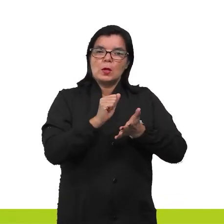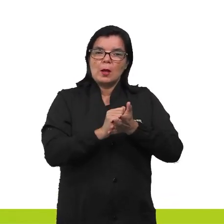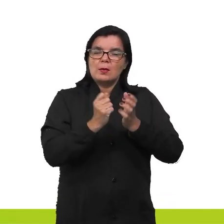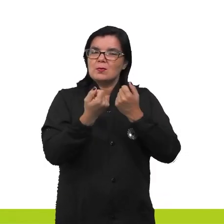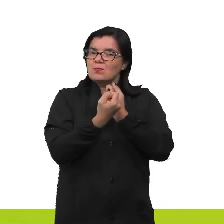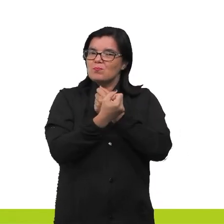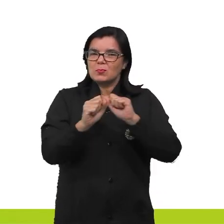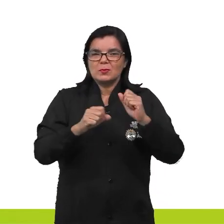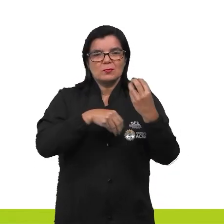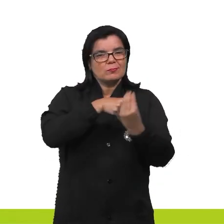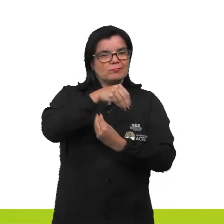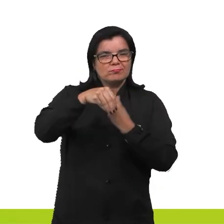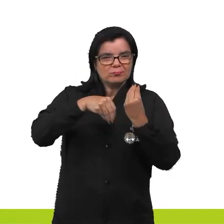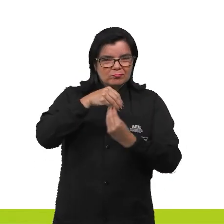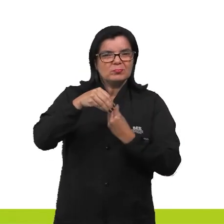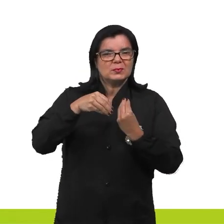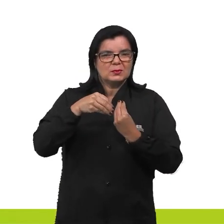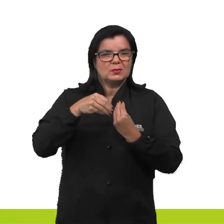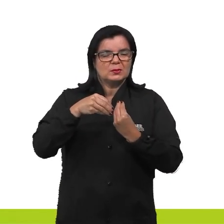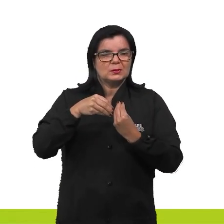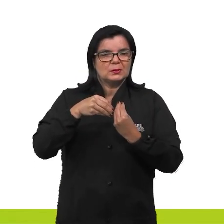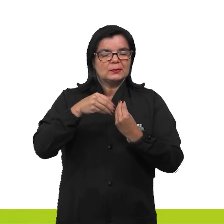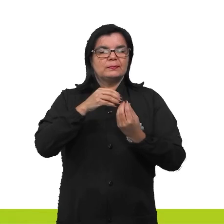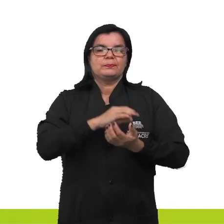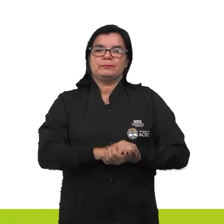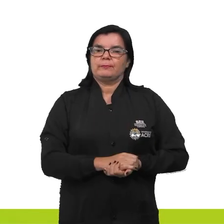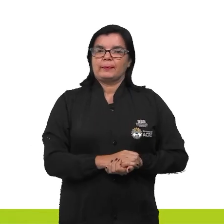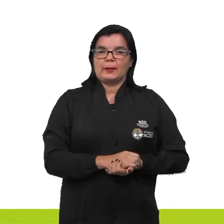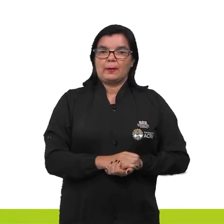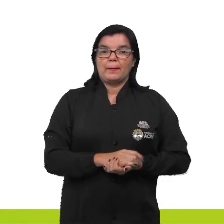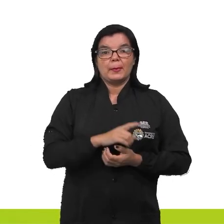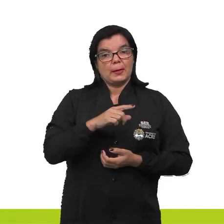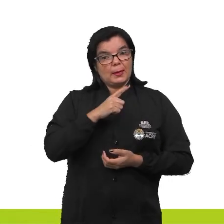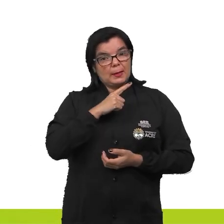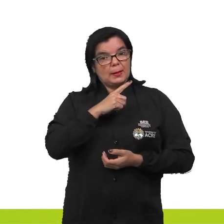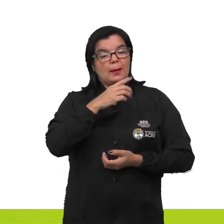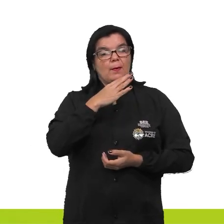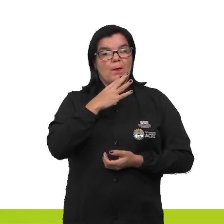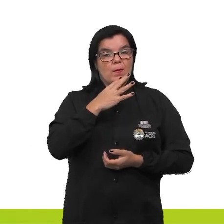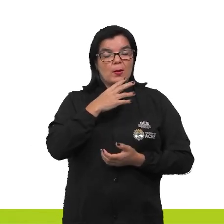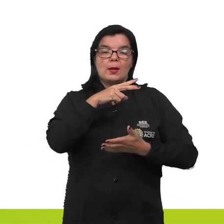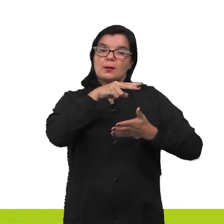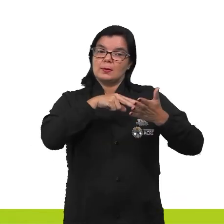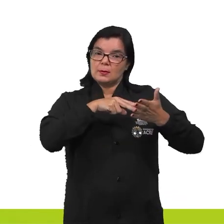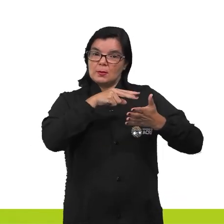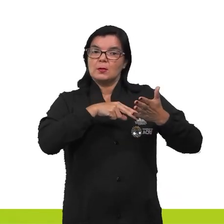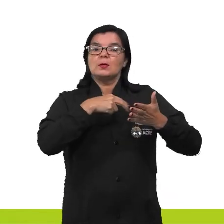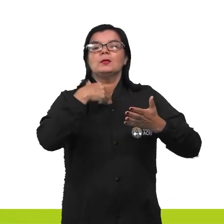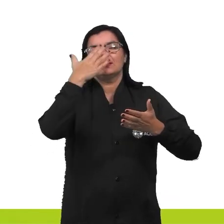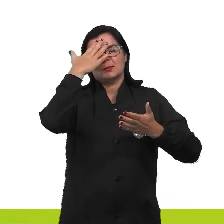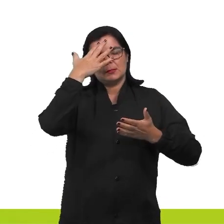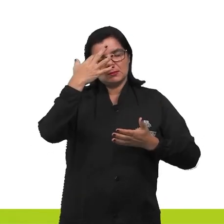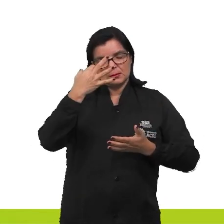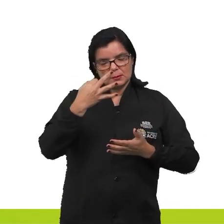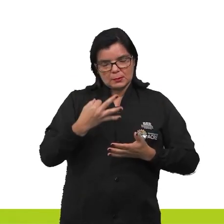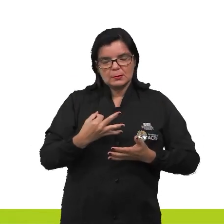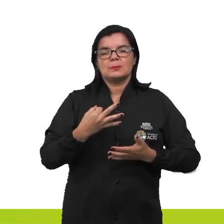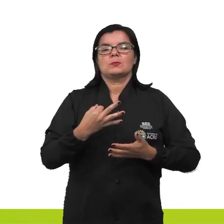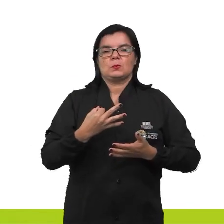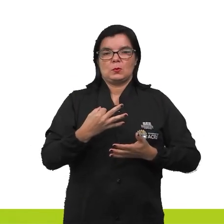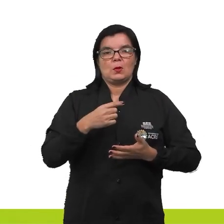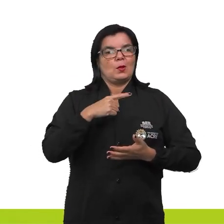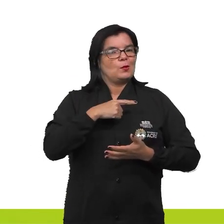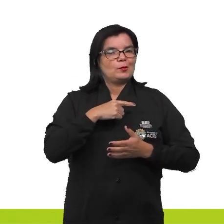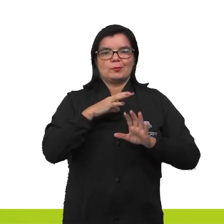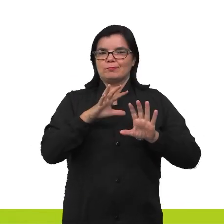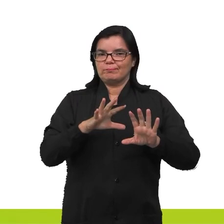obra a impossibilidade de uma miscigenação. Para quem tem conhecimento da obra, sabe nitidamente que